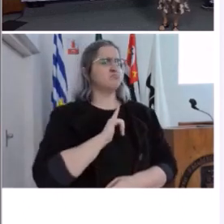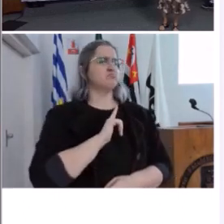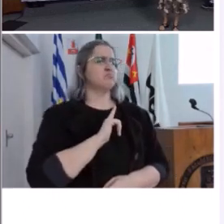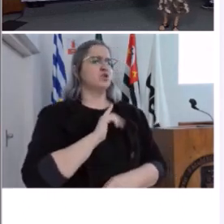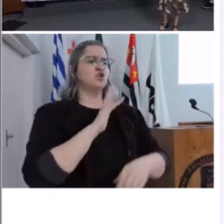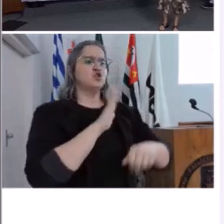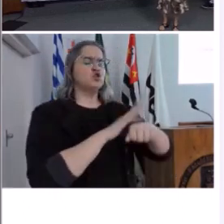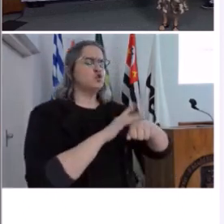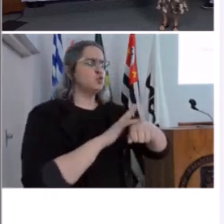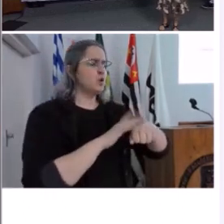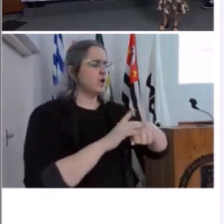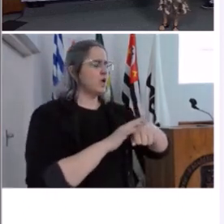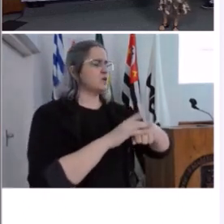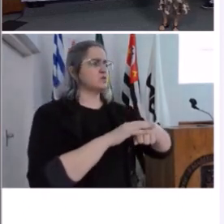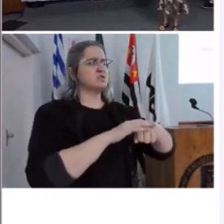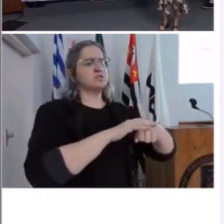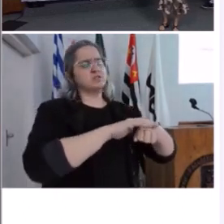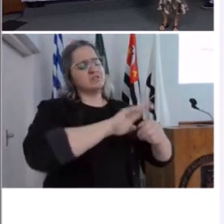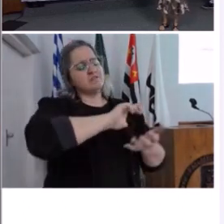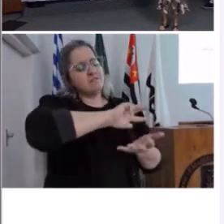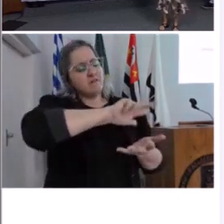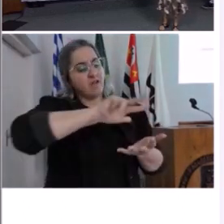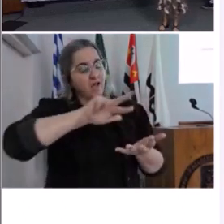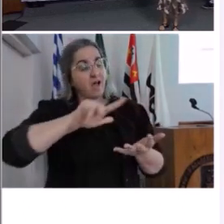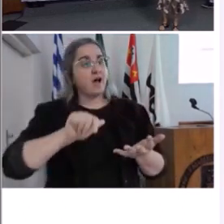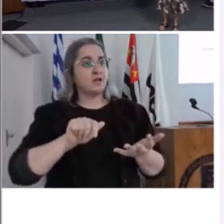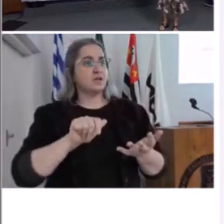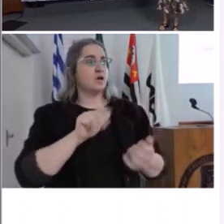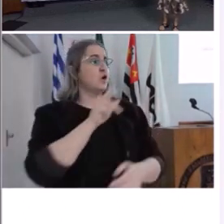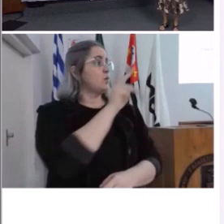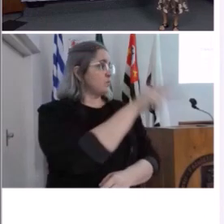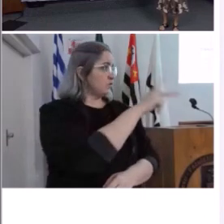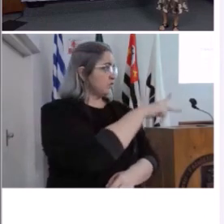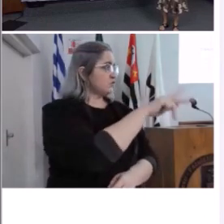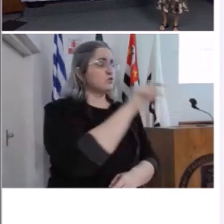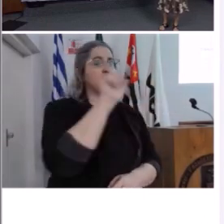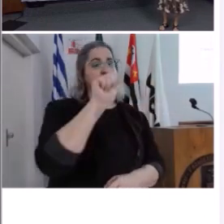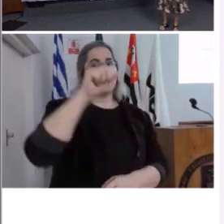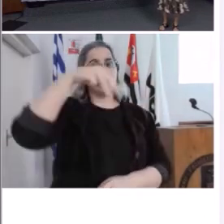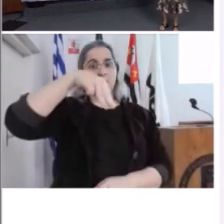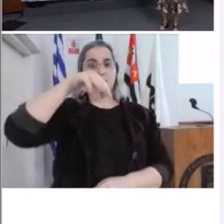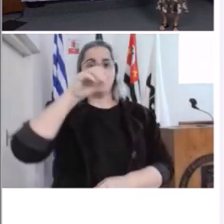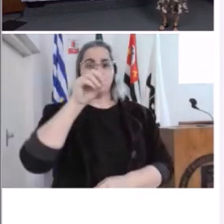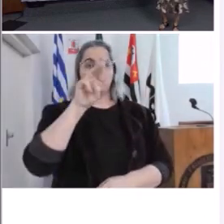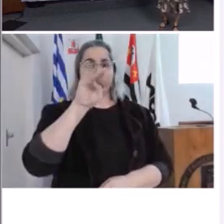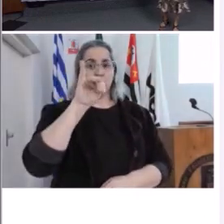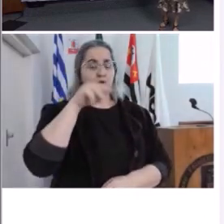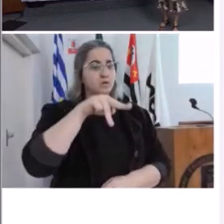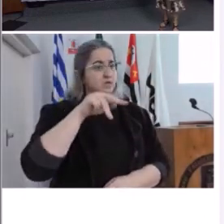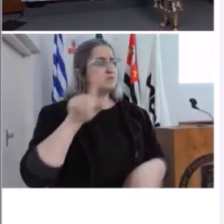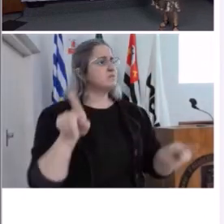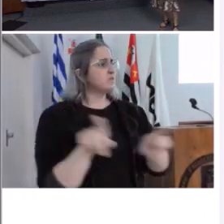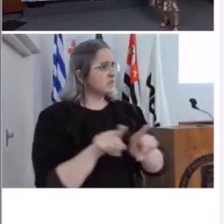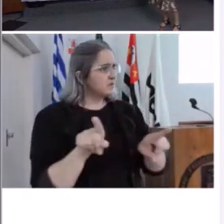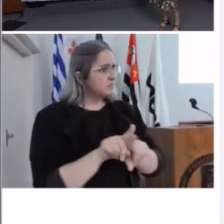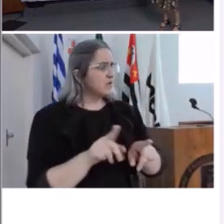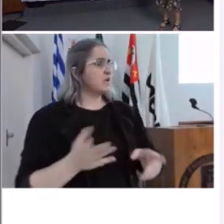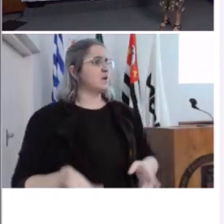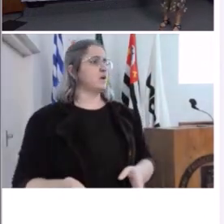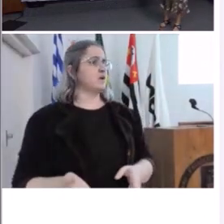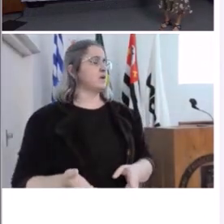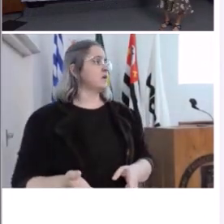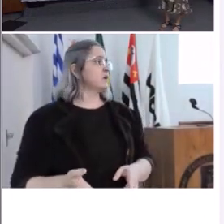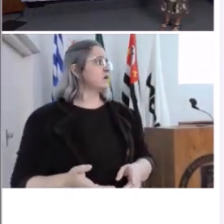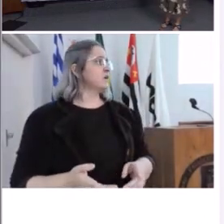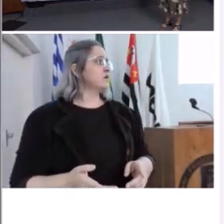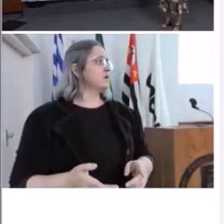Eu não consigo falar no todo, né? O professor Amorim também junto, né, na fisiologia, acho que é a mesma